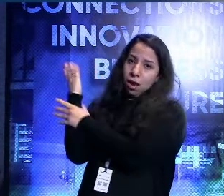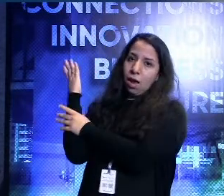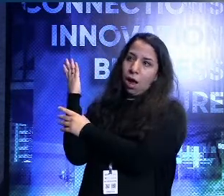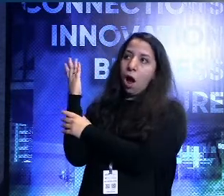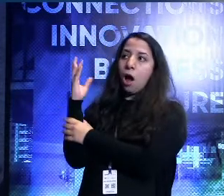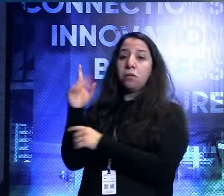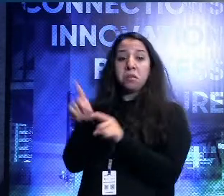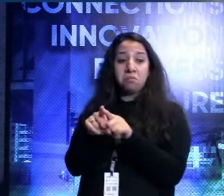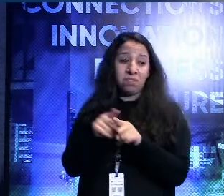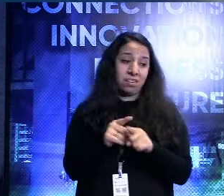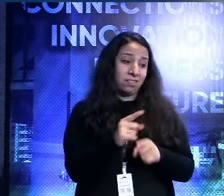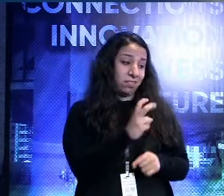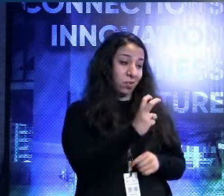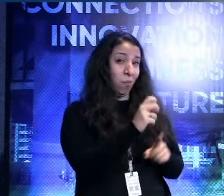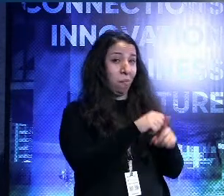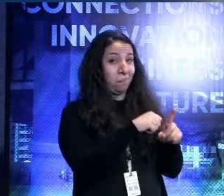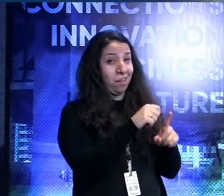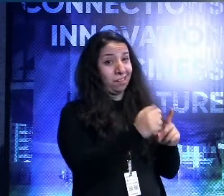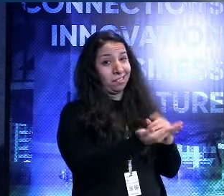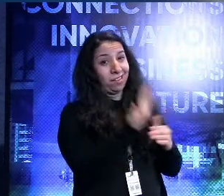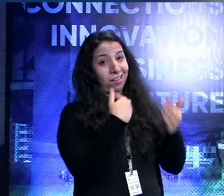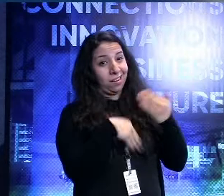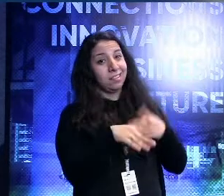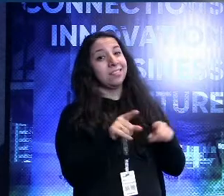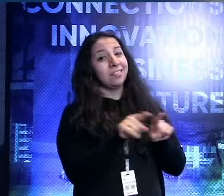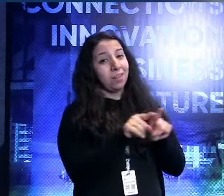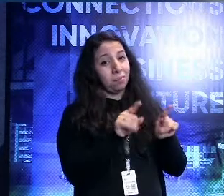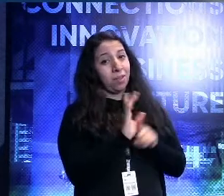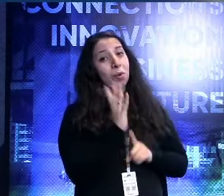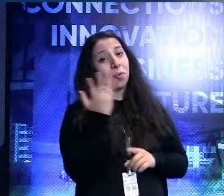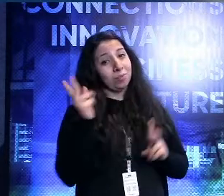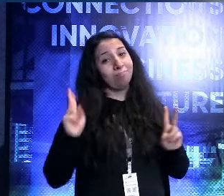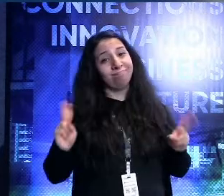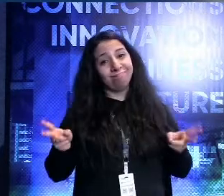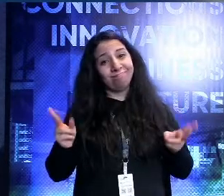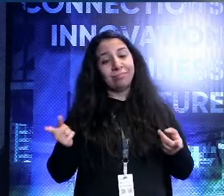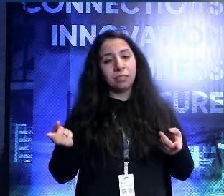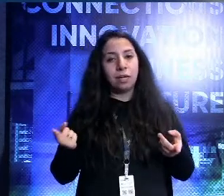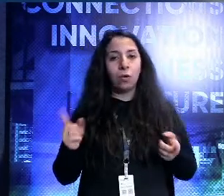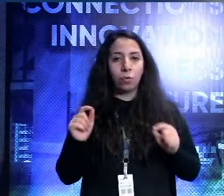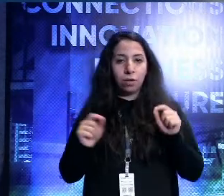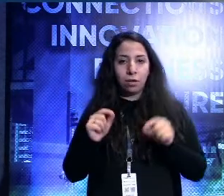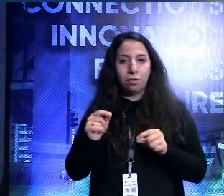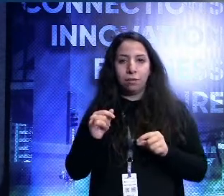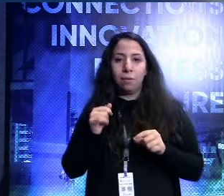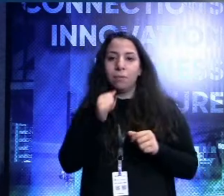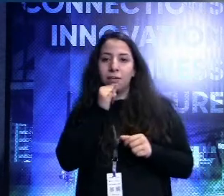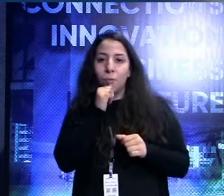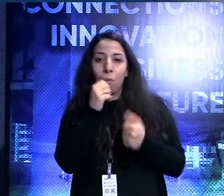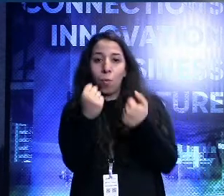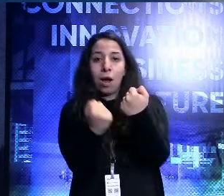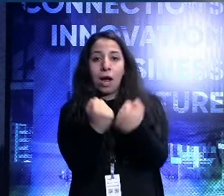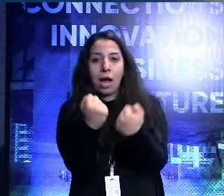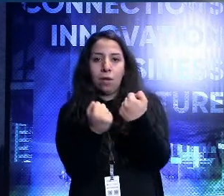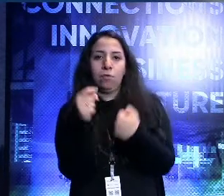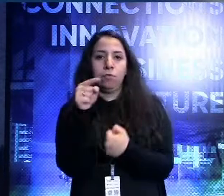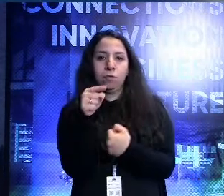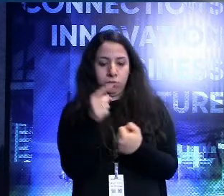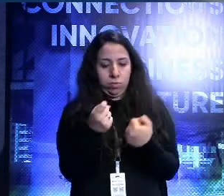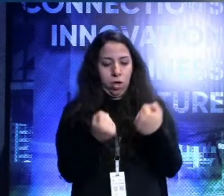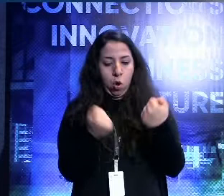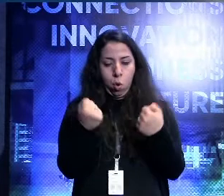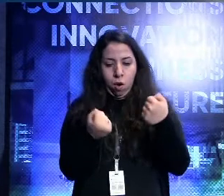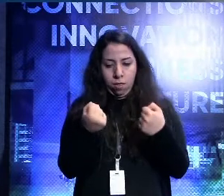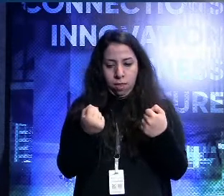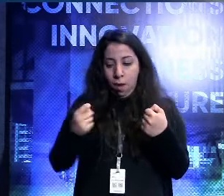também, infelizmente, você ter sistemas onde você, comparando isso com o carro, é como se você trocasse a roda do pneu do